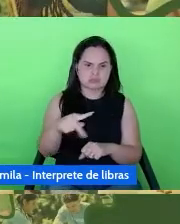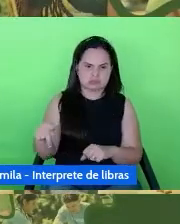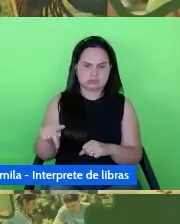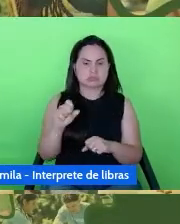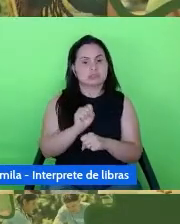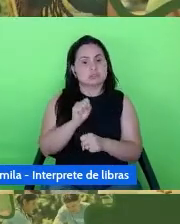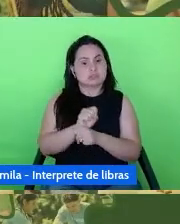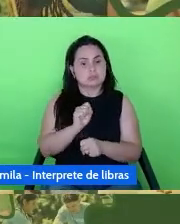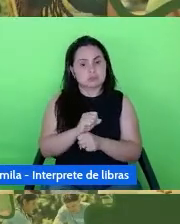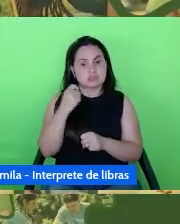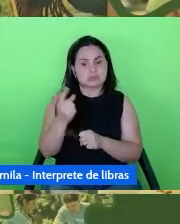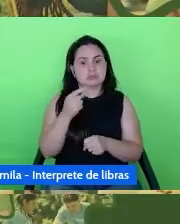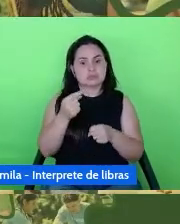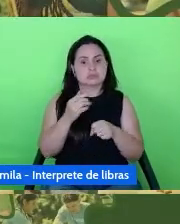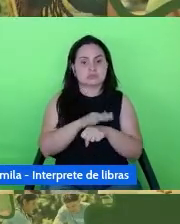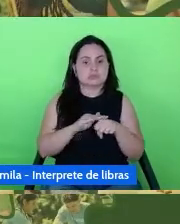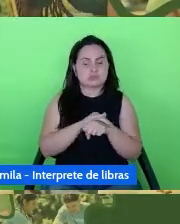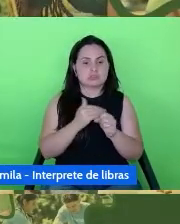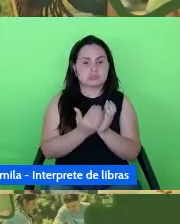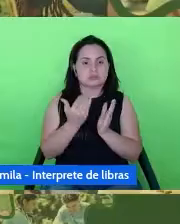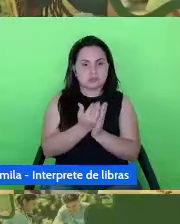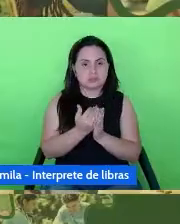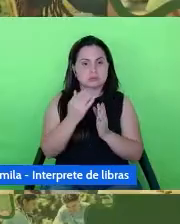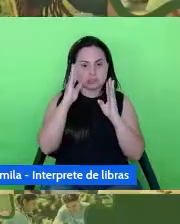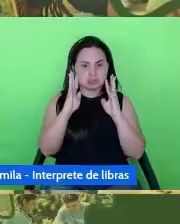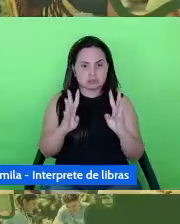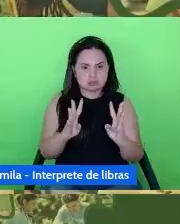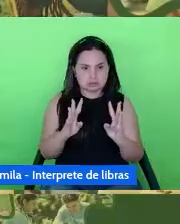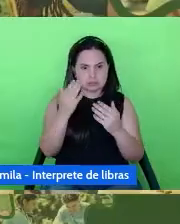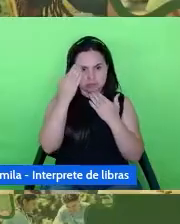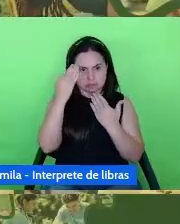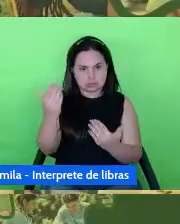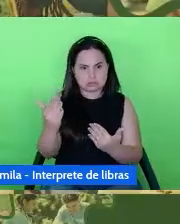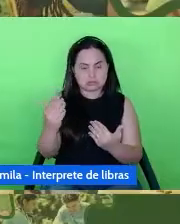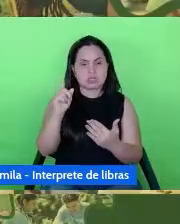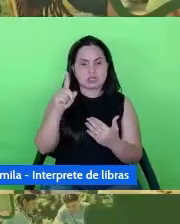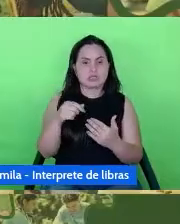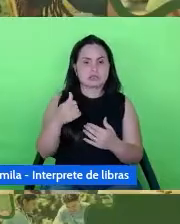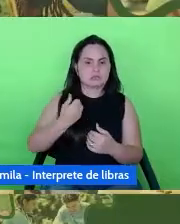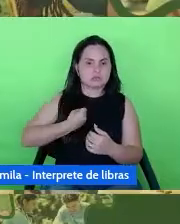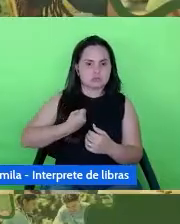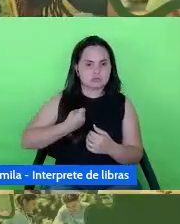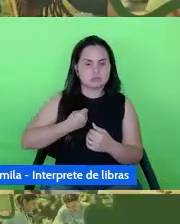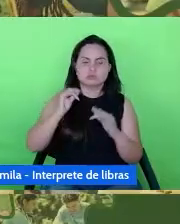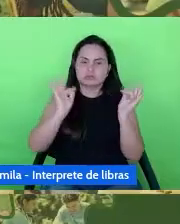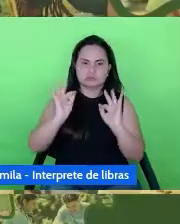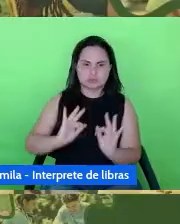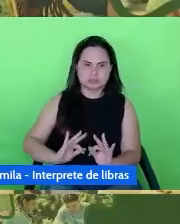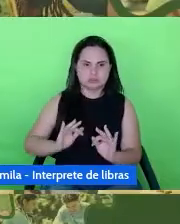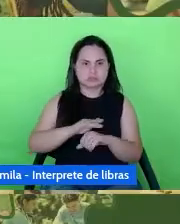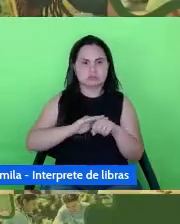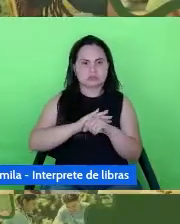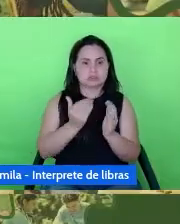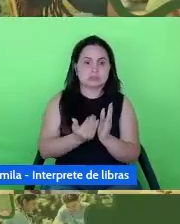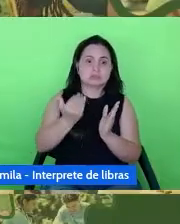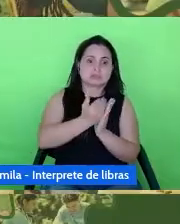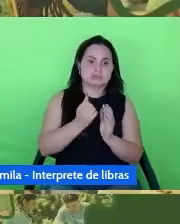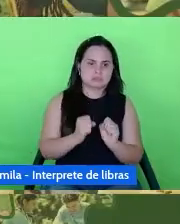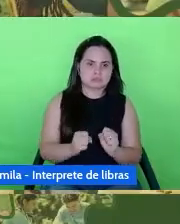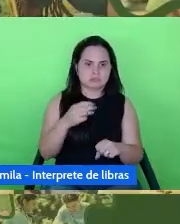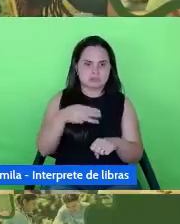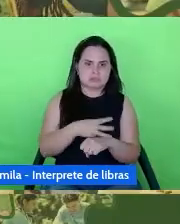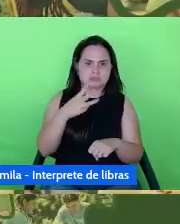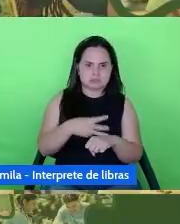que a gente possa dialogar, tá? Obrigado por terem me ouvido, esse é o meu contato. Fico muito feliz se alguém quiser conversar mais aí pelo